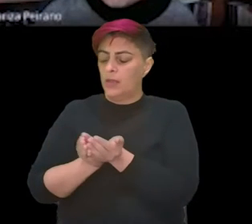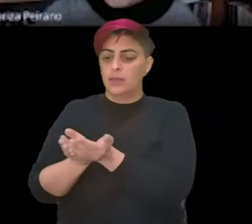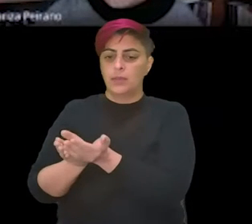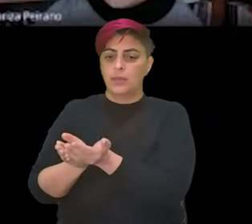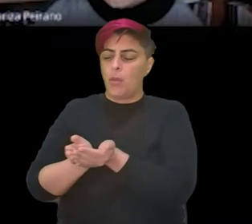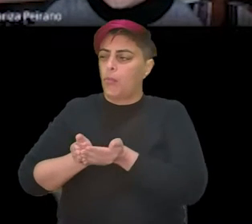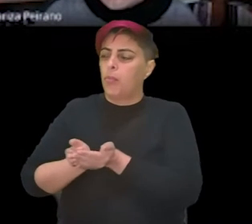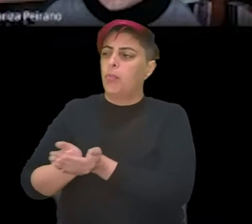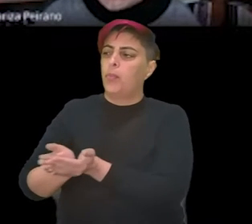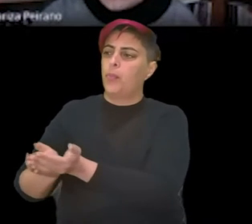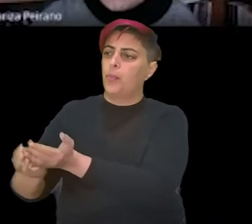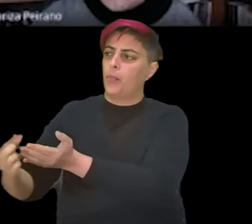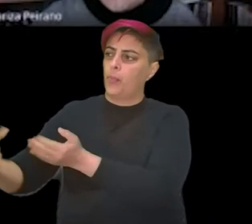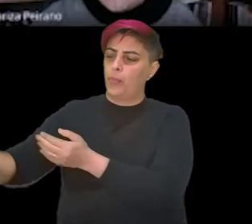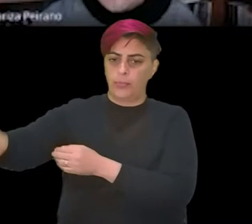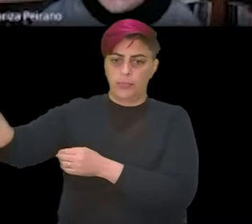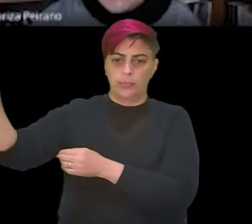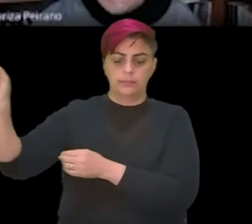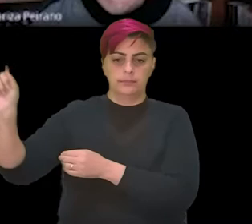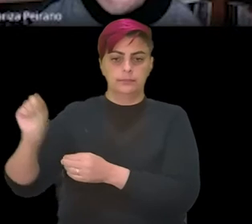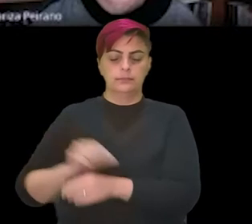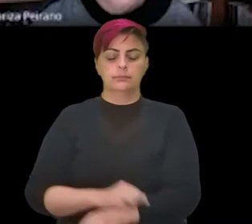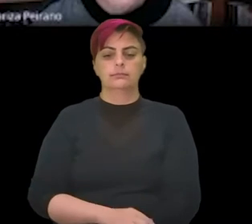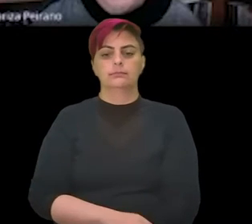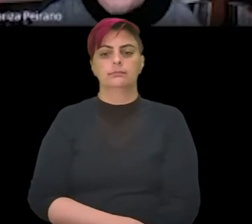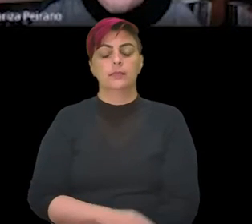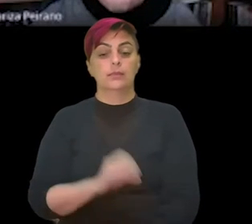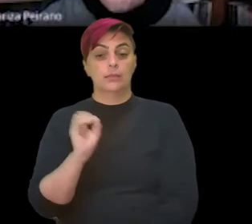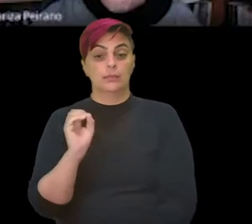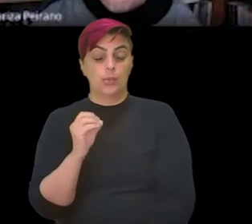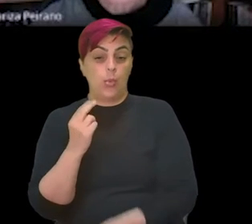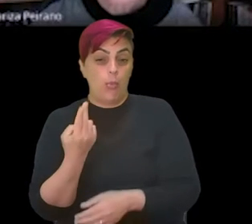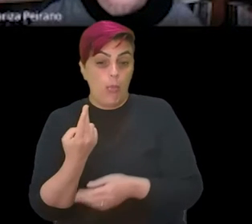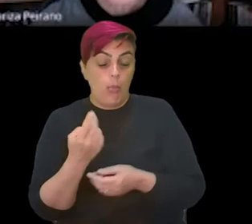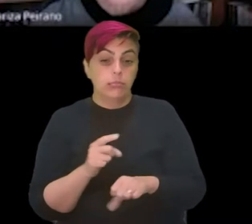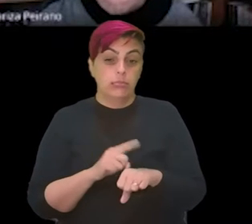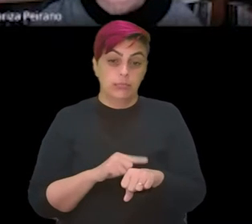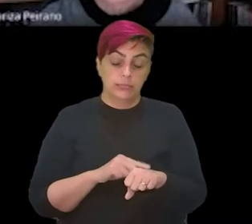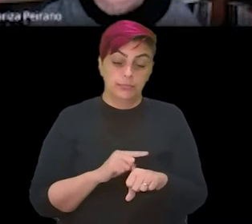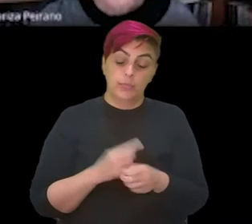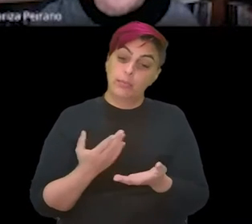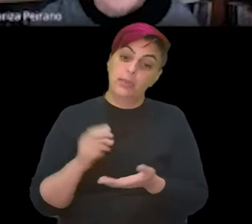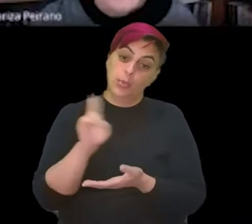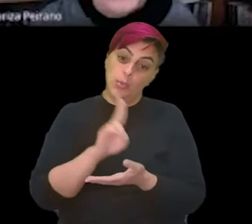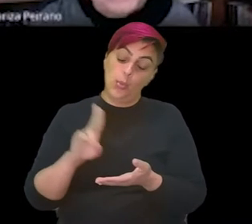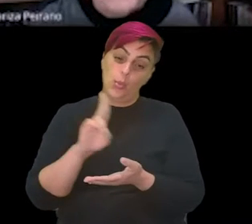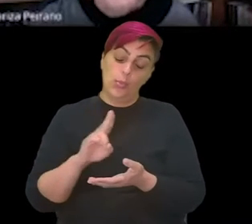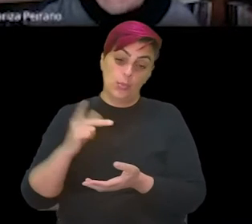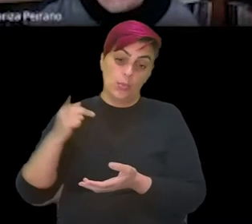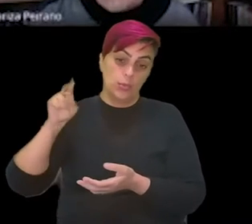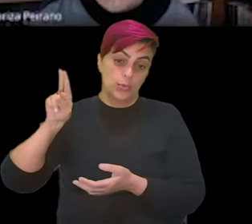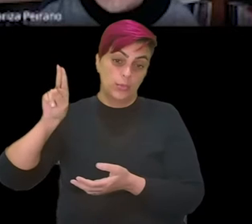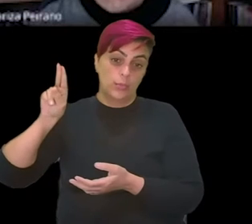trouxe afastar-se no mar até desaparecer de vista. Ou outros momentos quando ele usa o